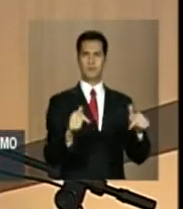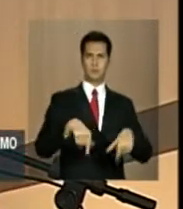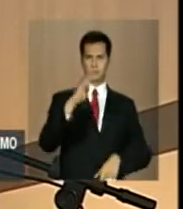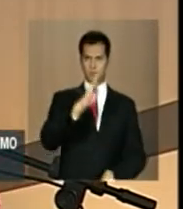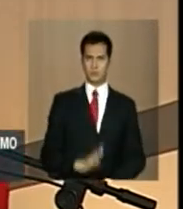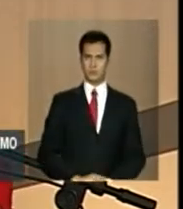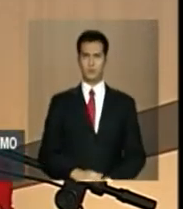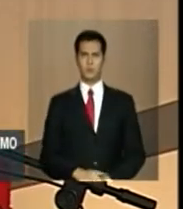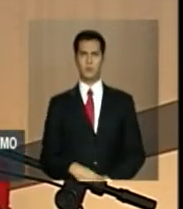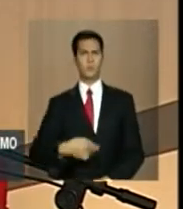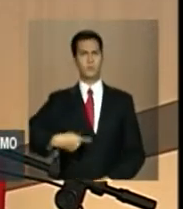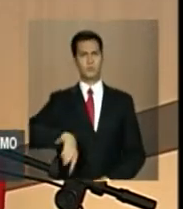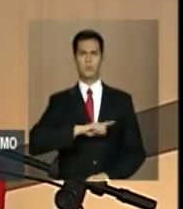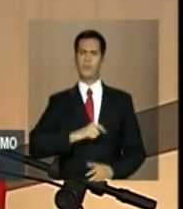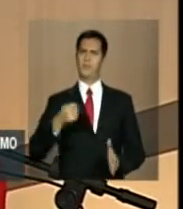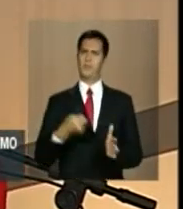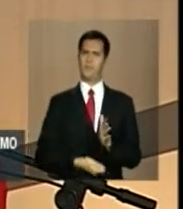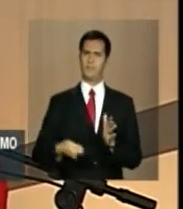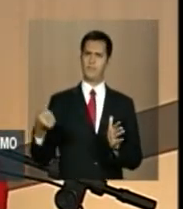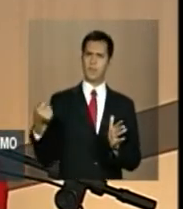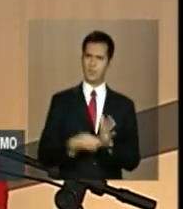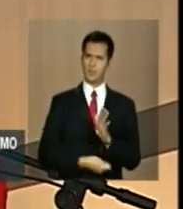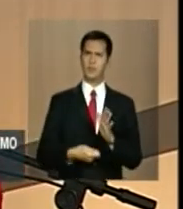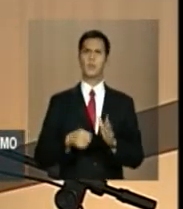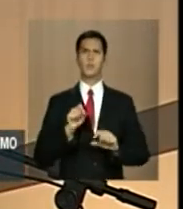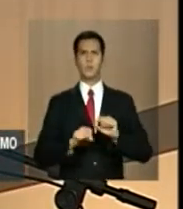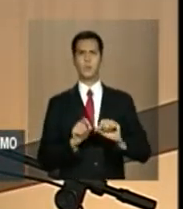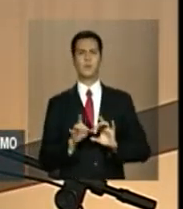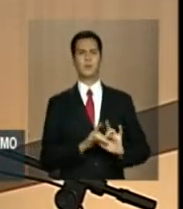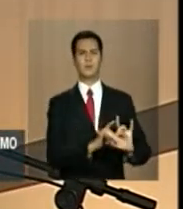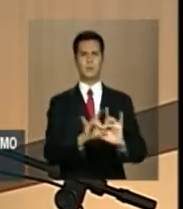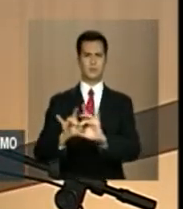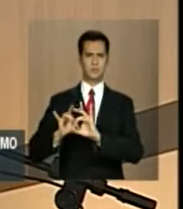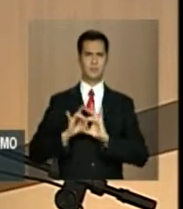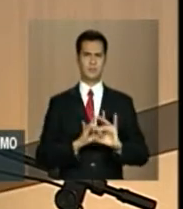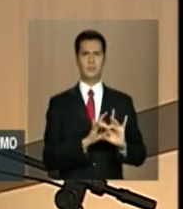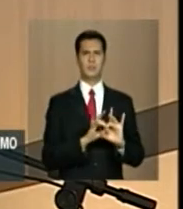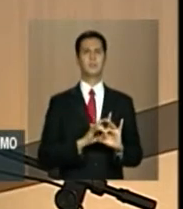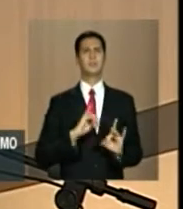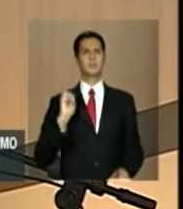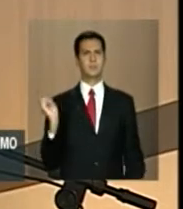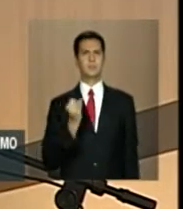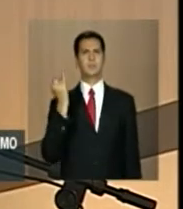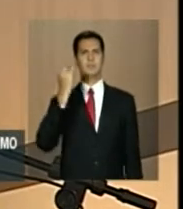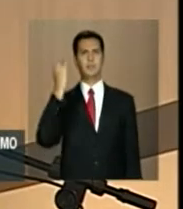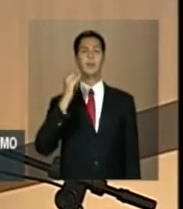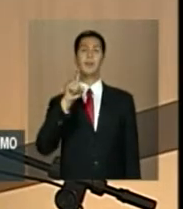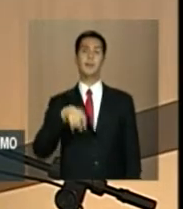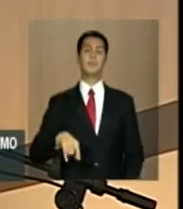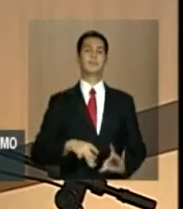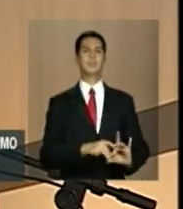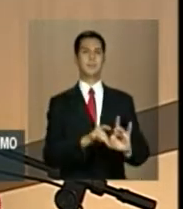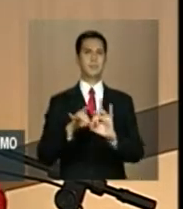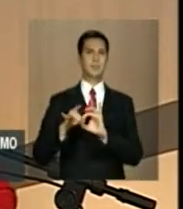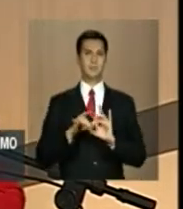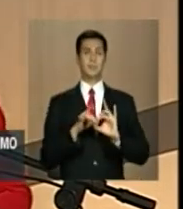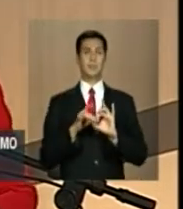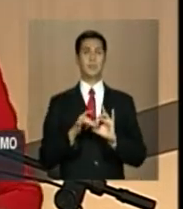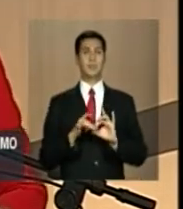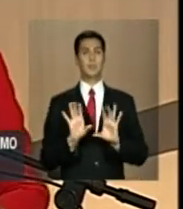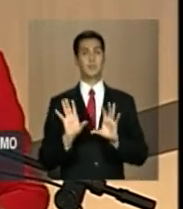Nós sempre defendemos uma parceria que é fundamental, que é uma parceria entre o poder